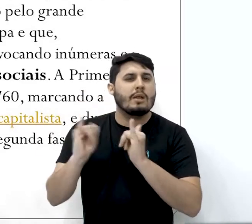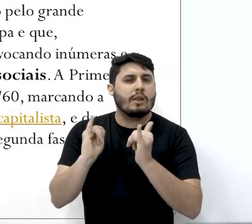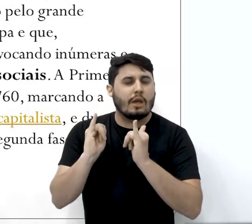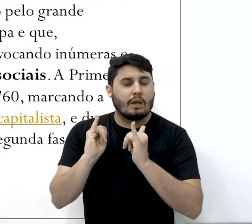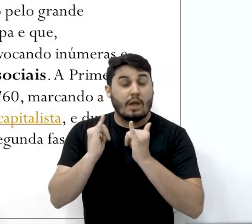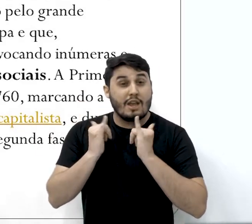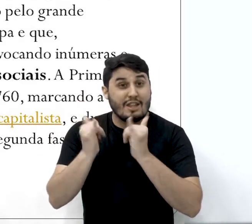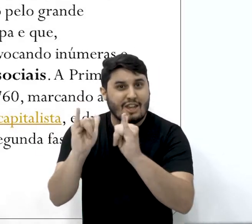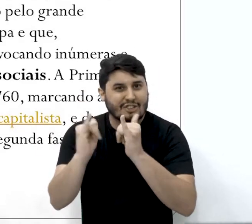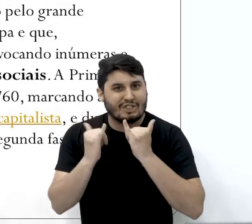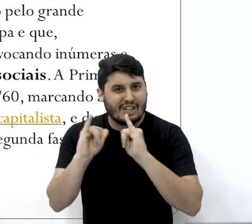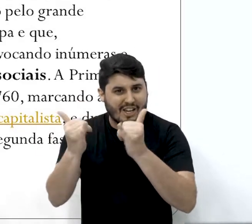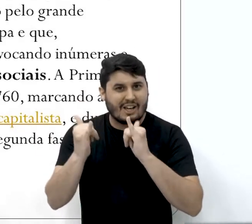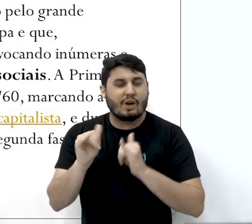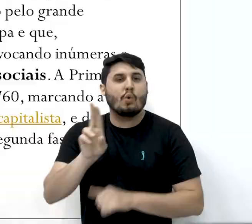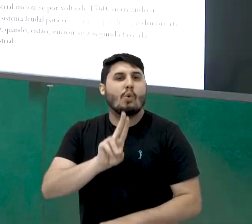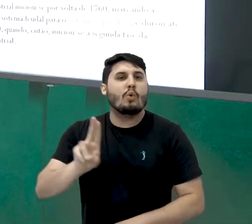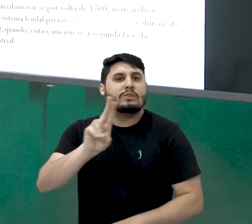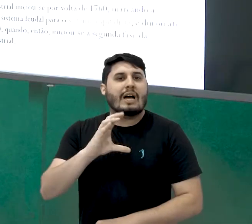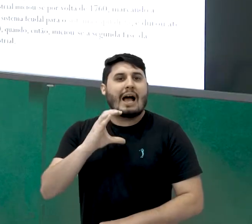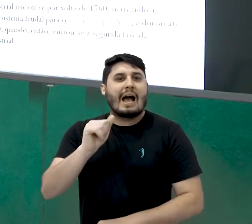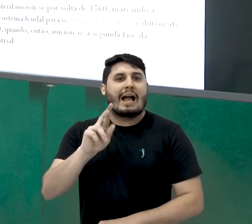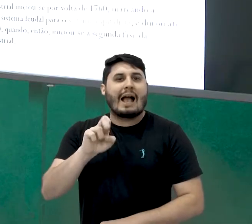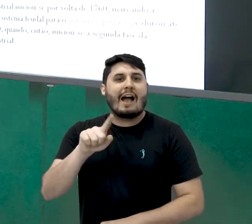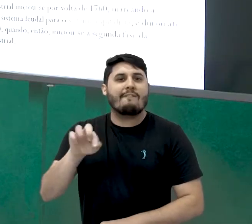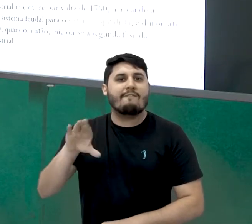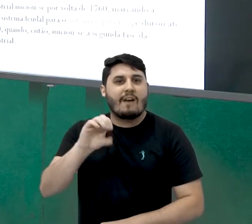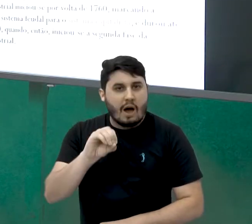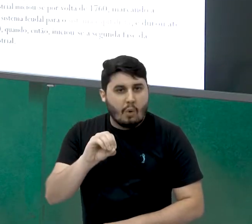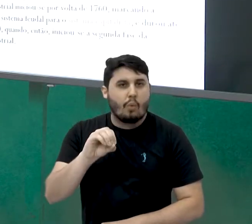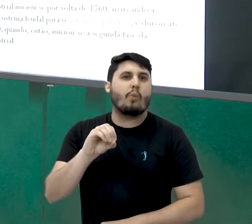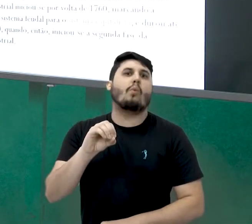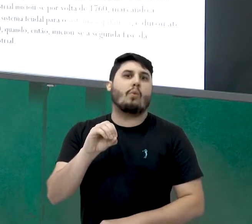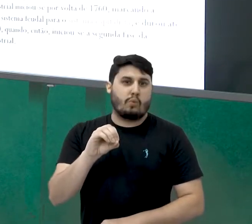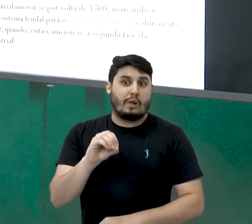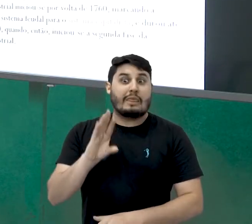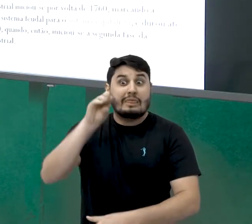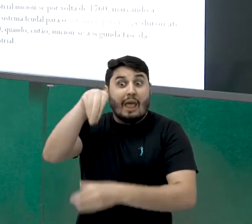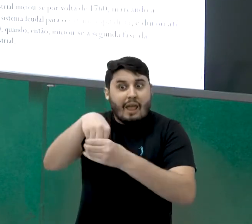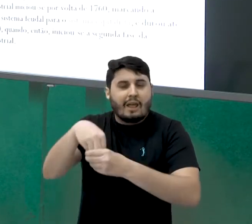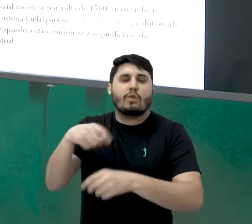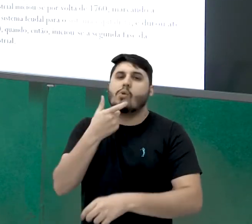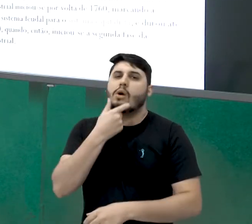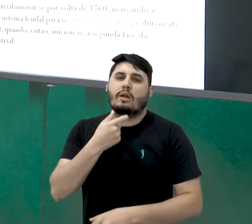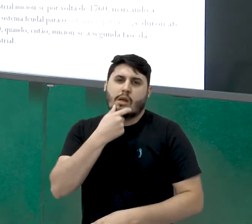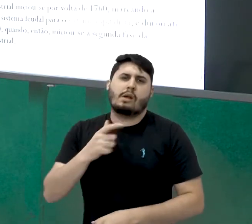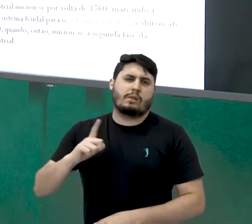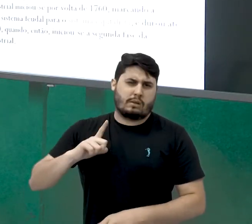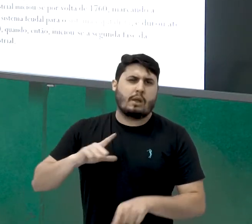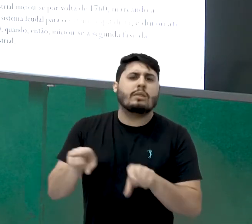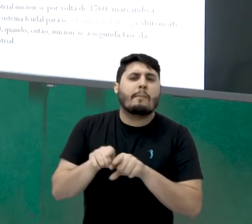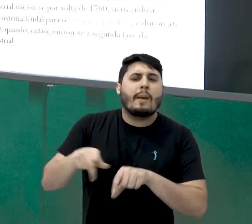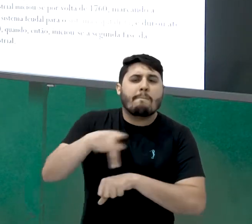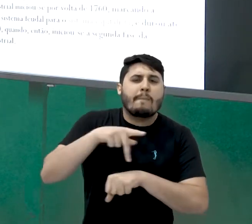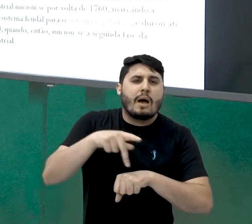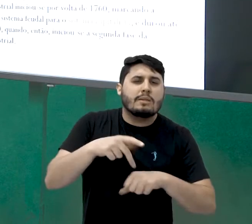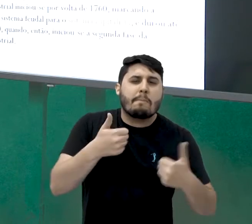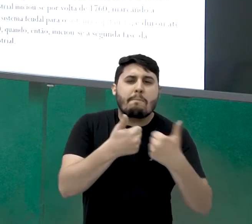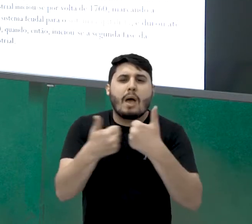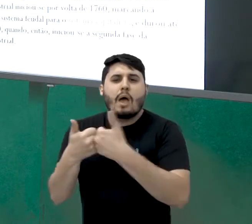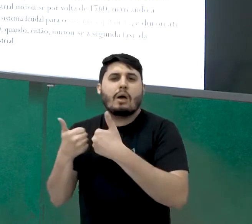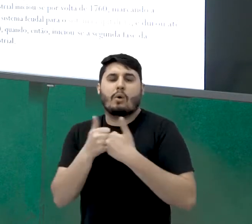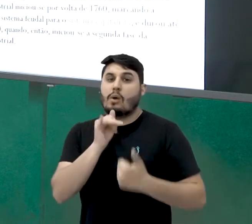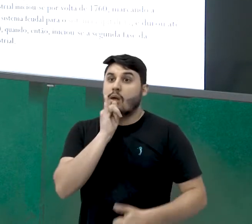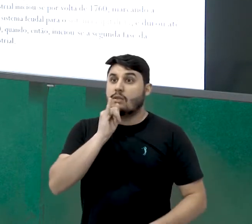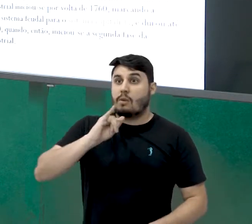os britânicos tinham uma grande reserva de carvão mineral, tanto dentro da própria Inglaterra como nas suas colônias, né? África do